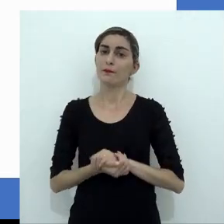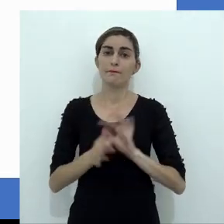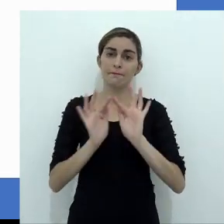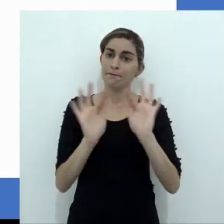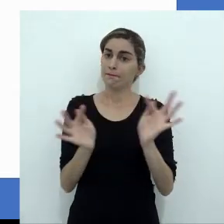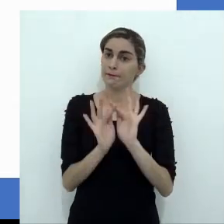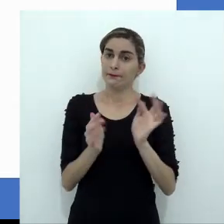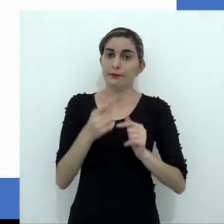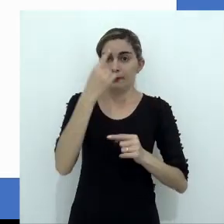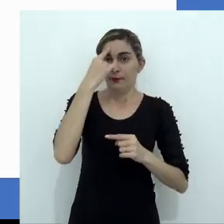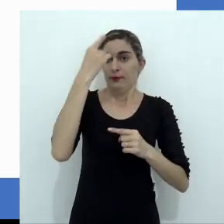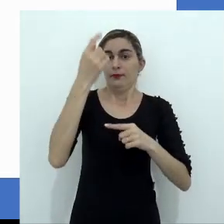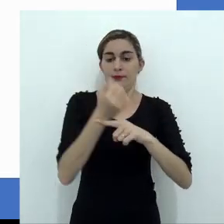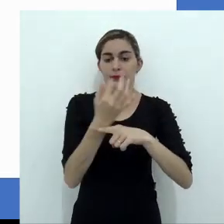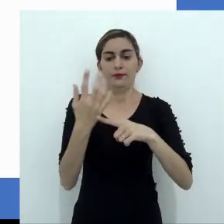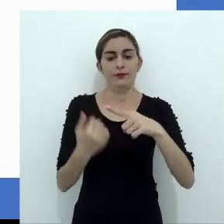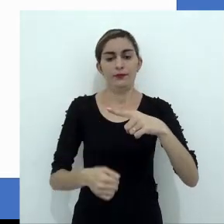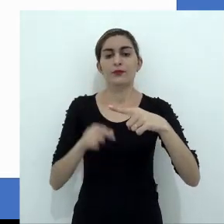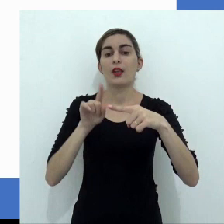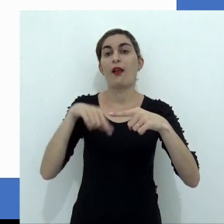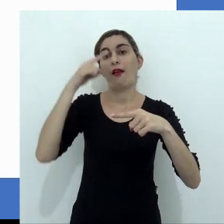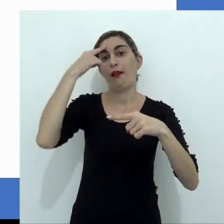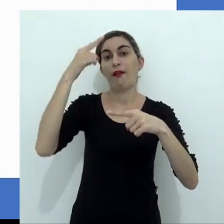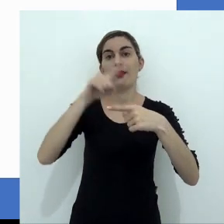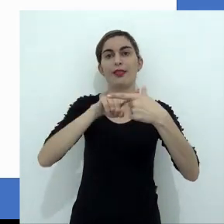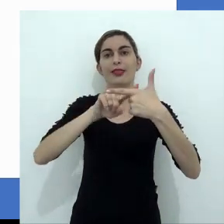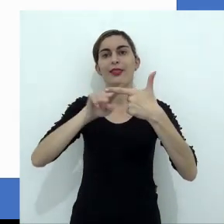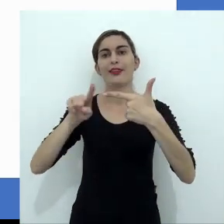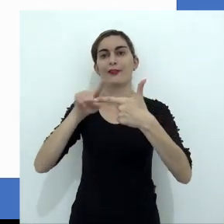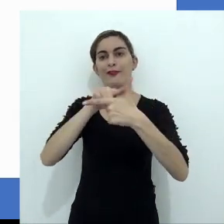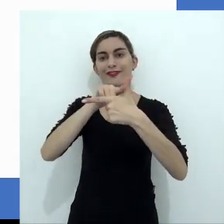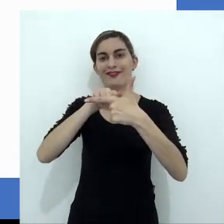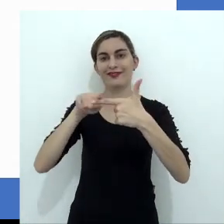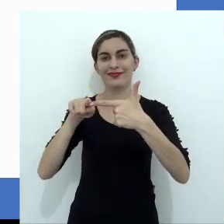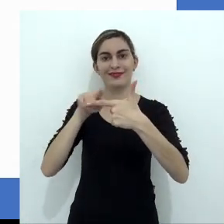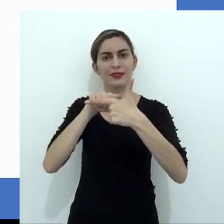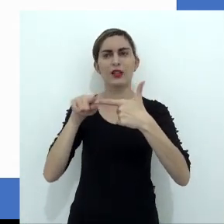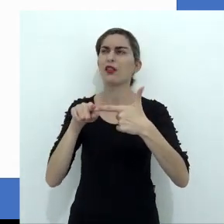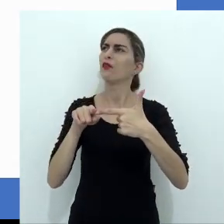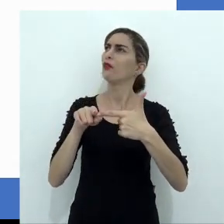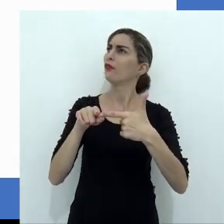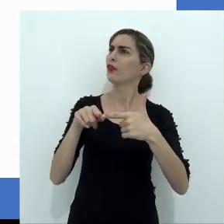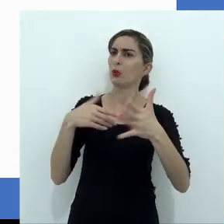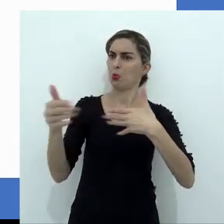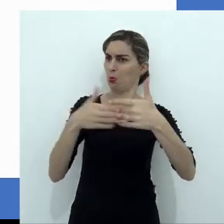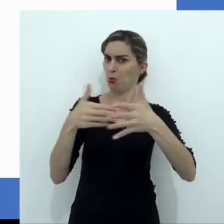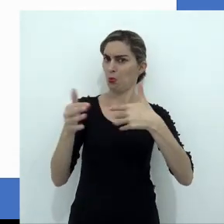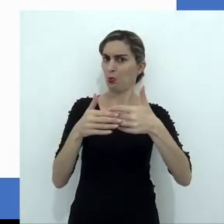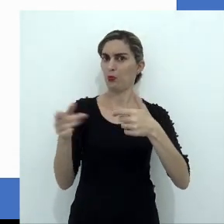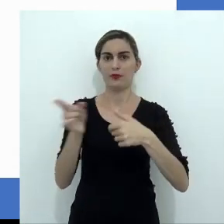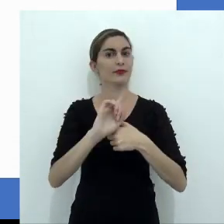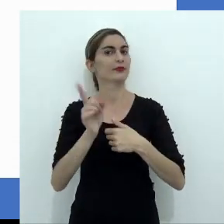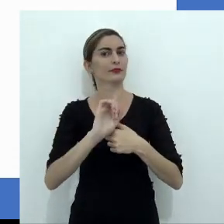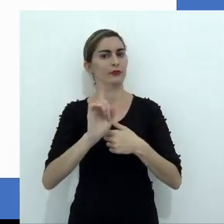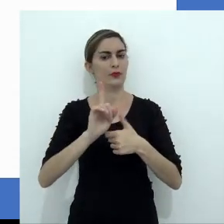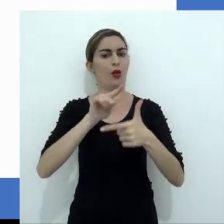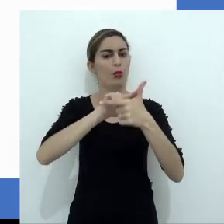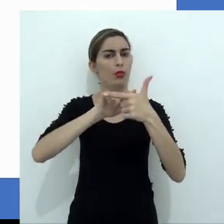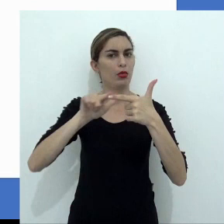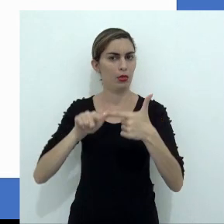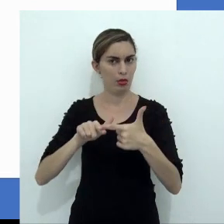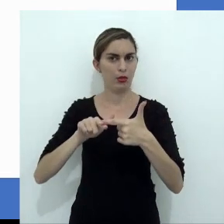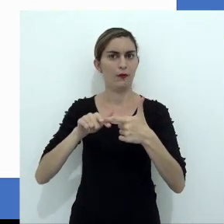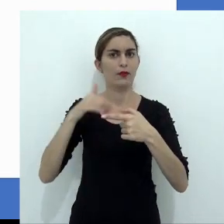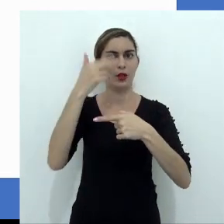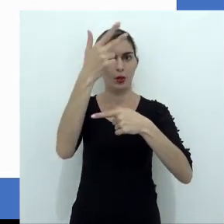bastante simples. A ideia de fração é a ideia de dividir. Tá, professor, mas dividir de qualquer maneira? Não, pessoal, é